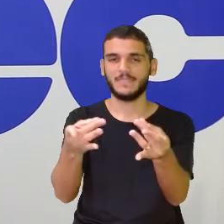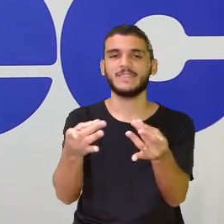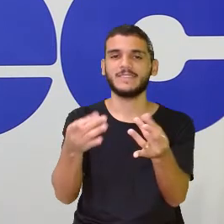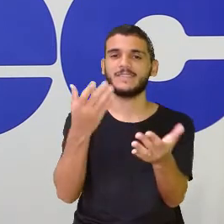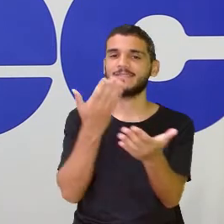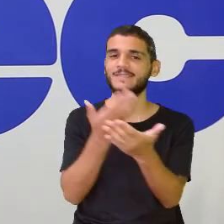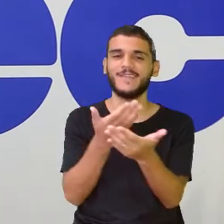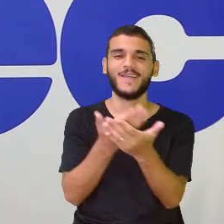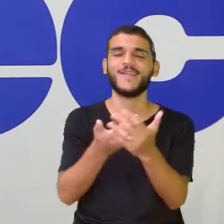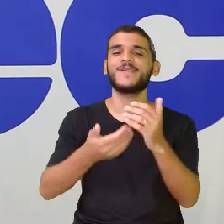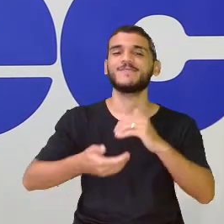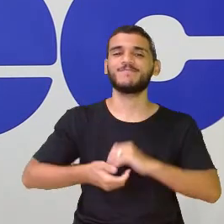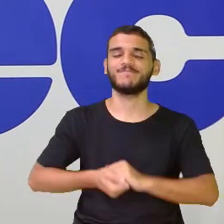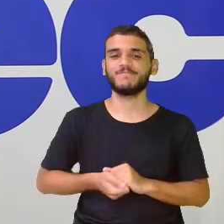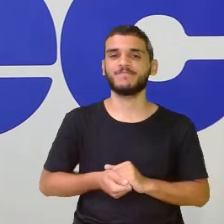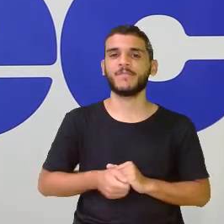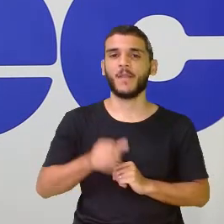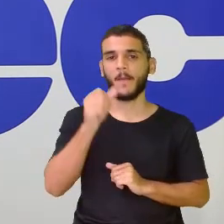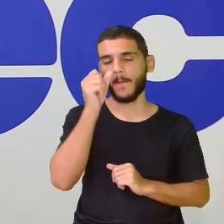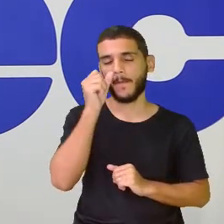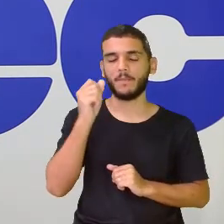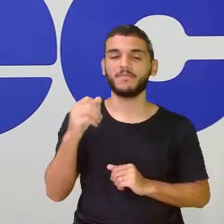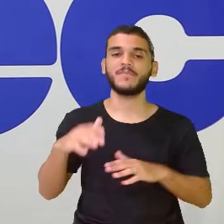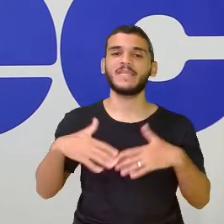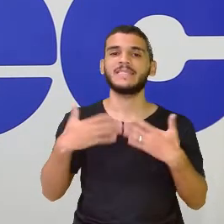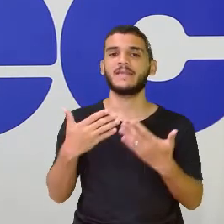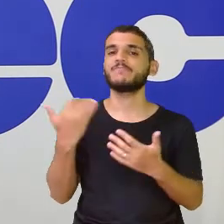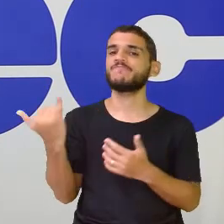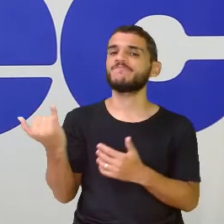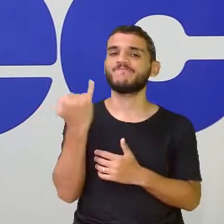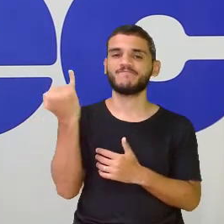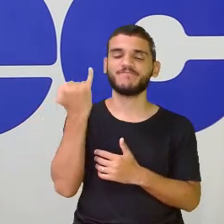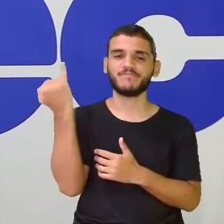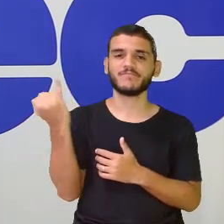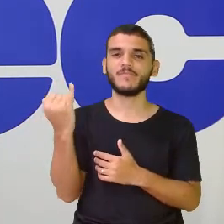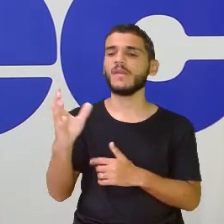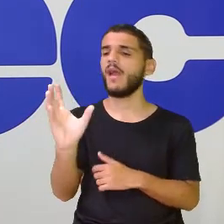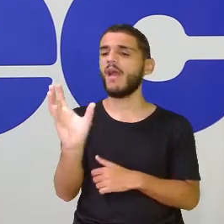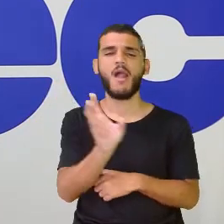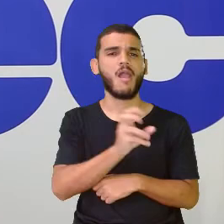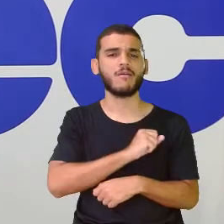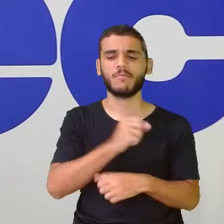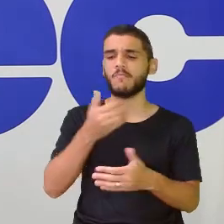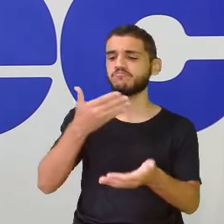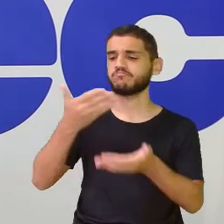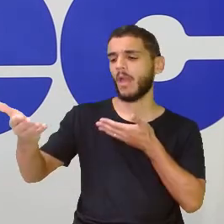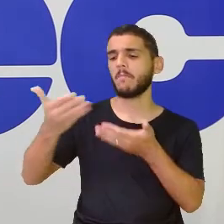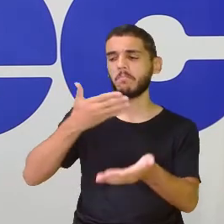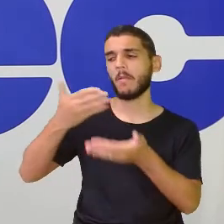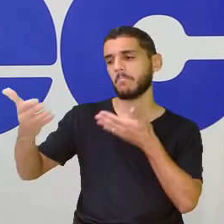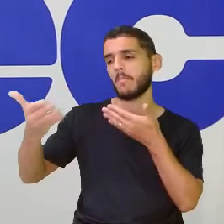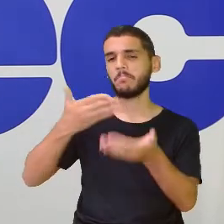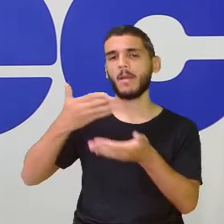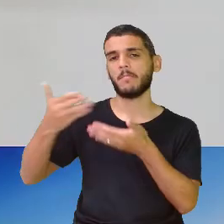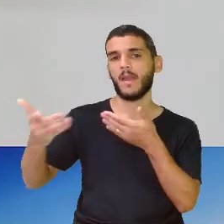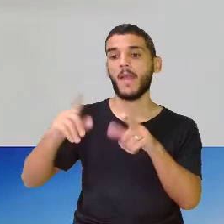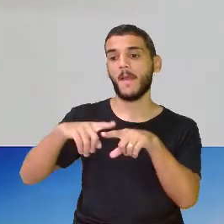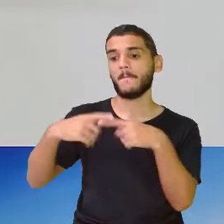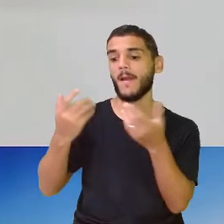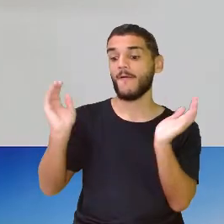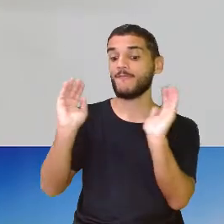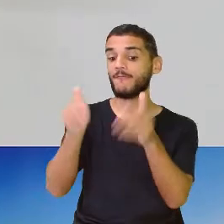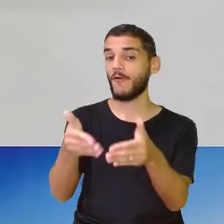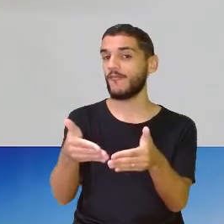na aula. Pois é, importante, viu? Eles adoram bater um papinho paralelo, mas, olha o foco,